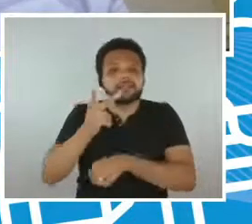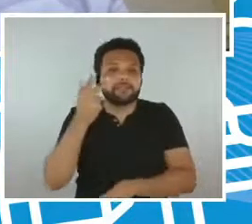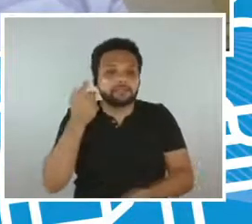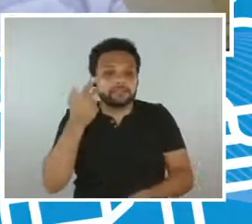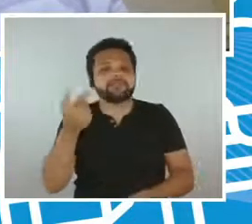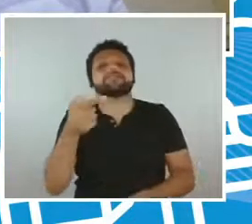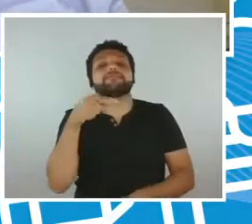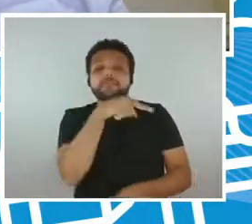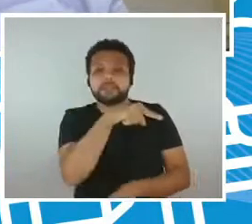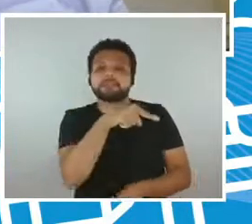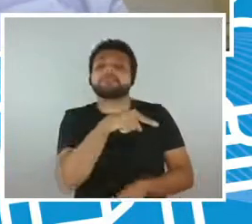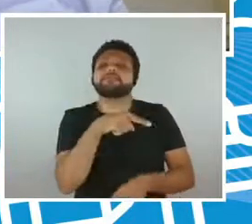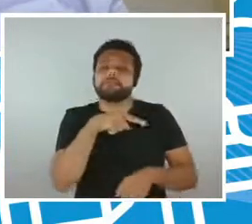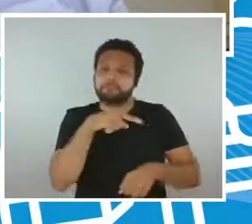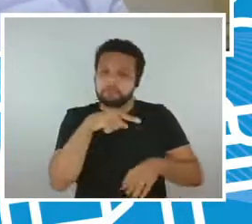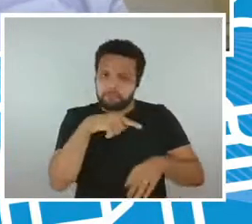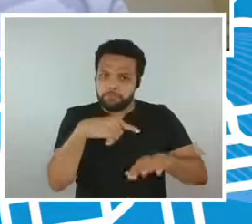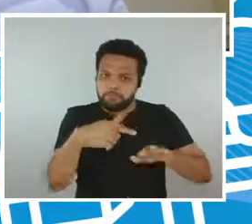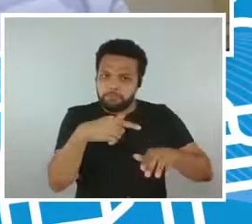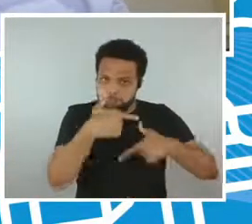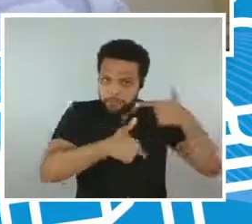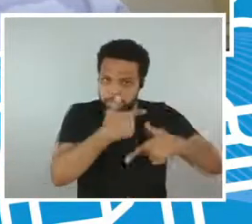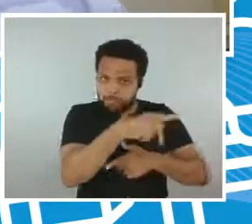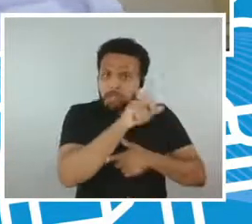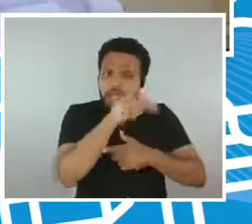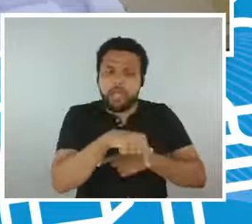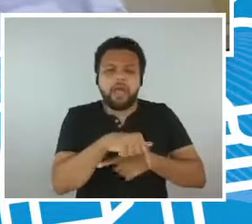qual avalia, propõe e